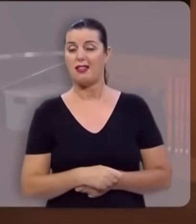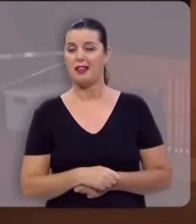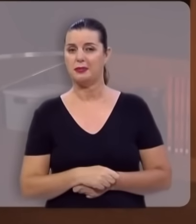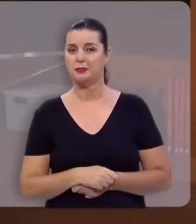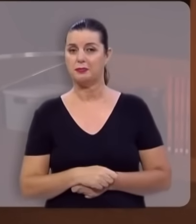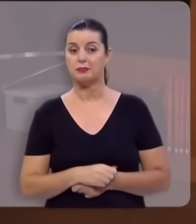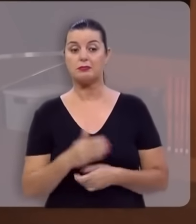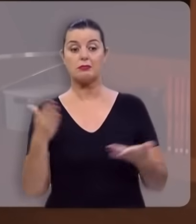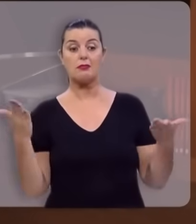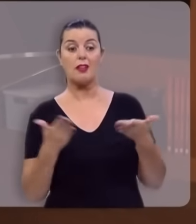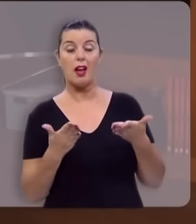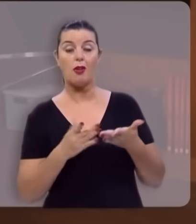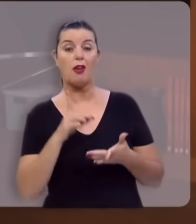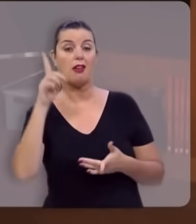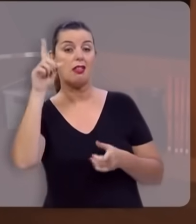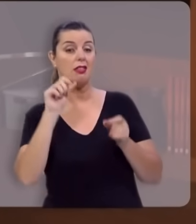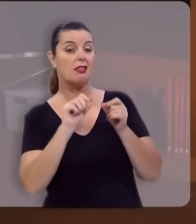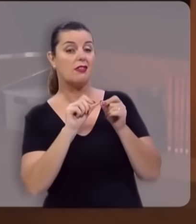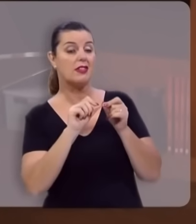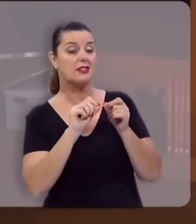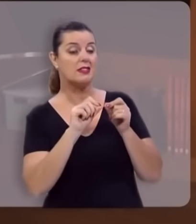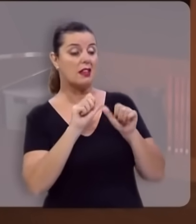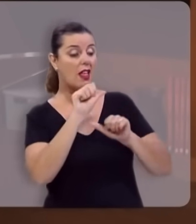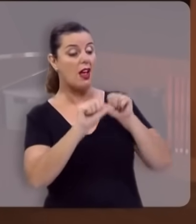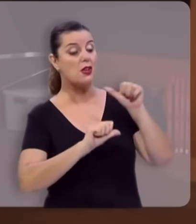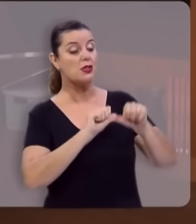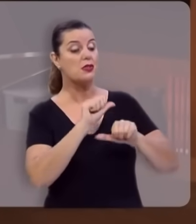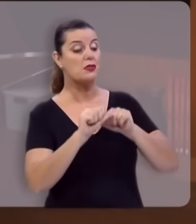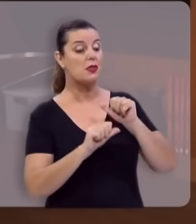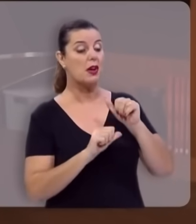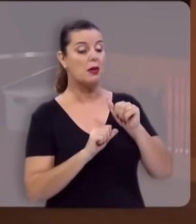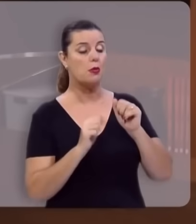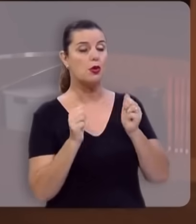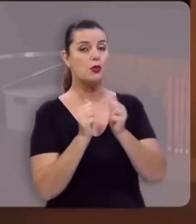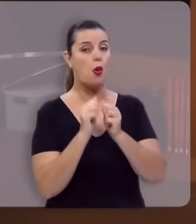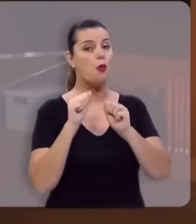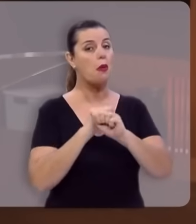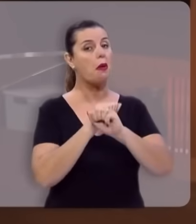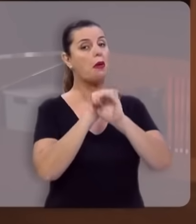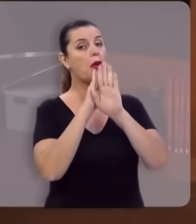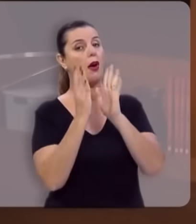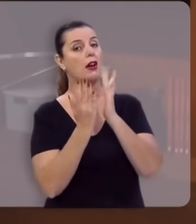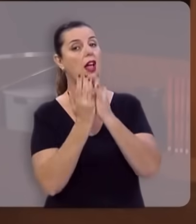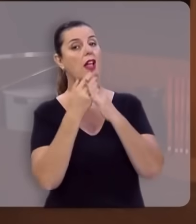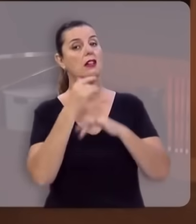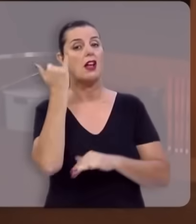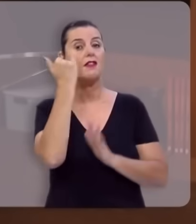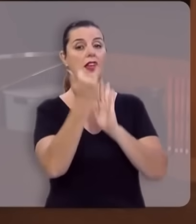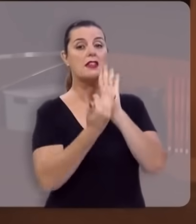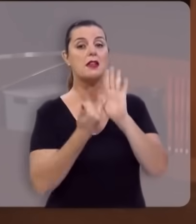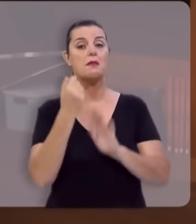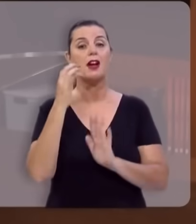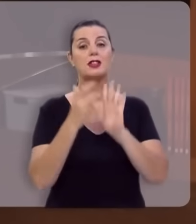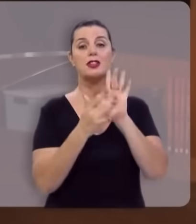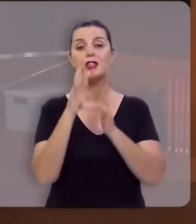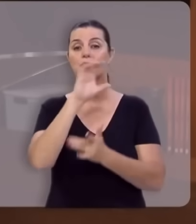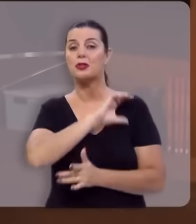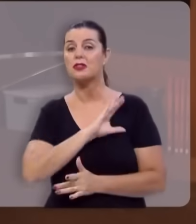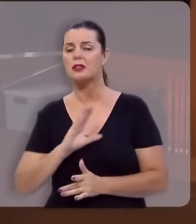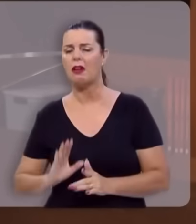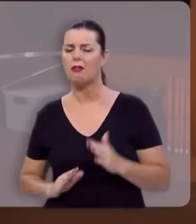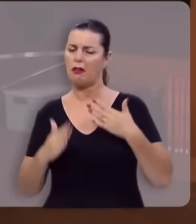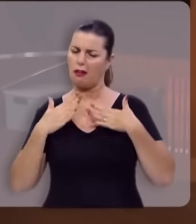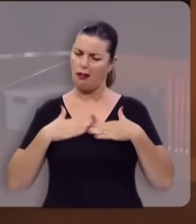Agora Deus está transformando você de glória em glória na imagem de Cristo Senhor. Então